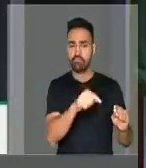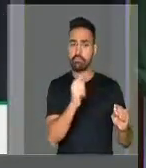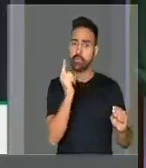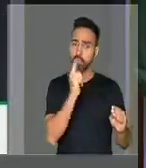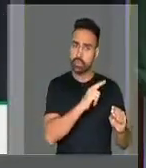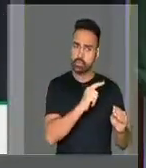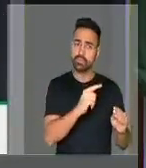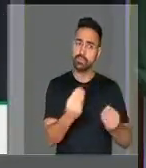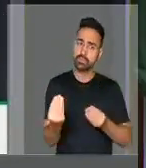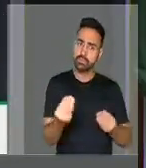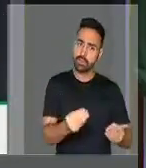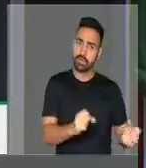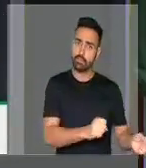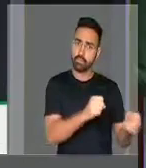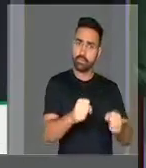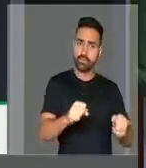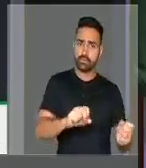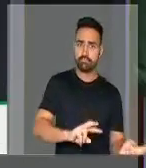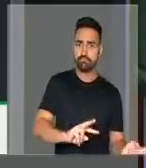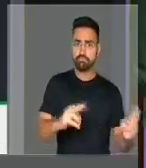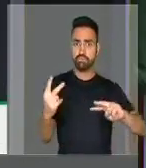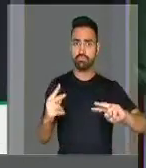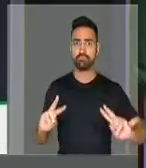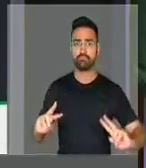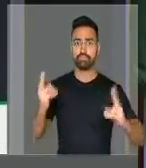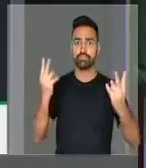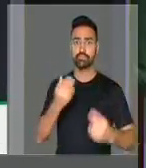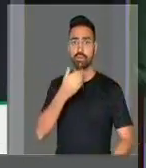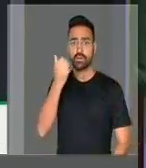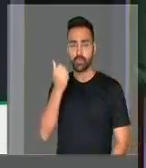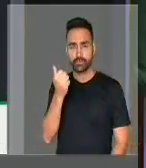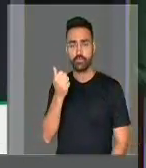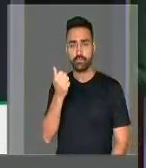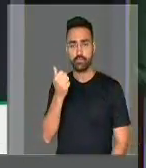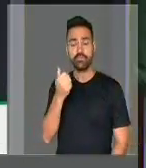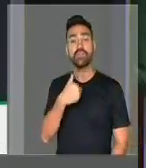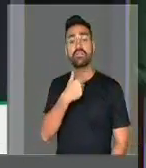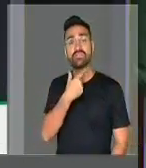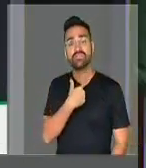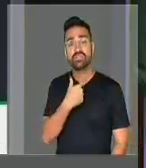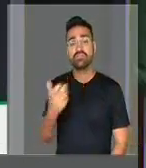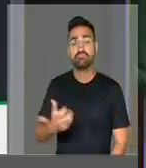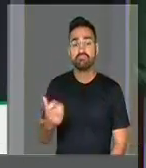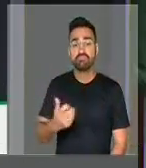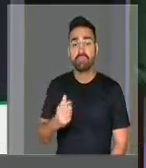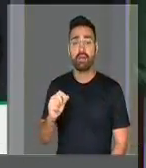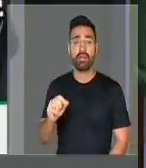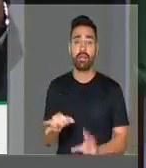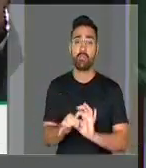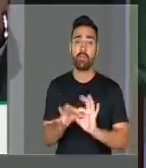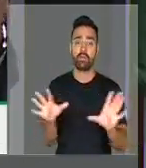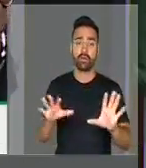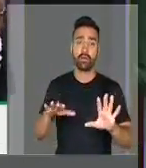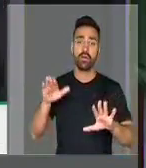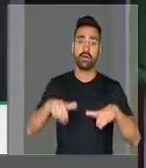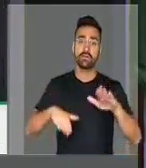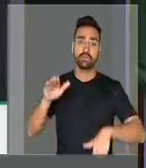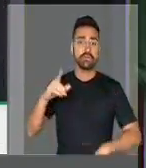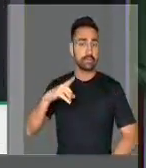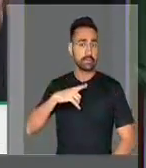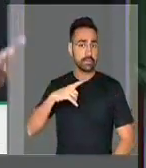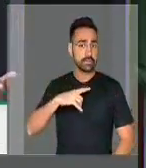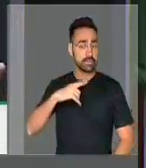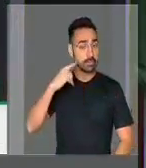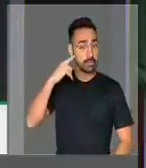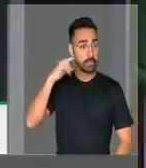fato, empoderados. A ânsia, o sonho da liberdade, que muitas vezes é colocado no plano